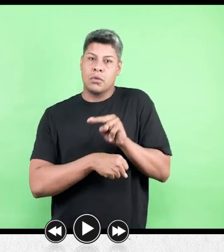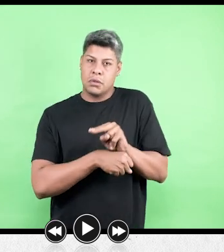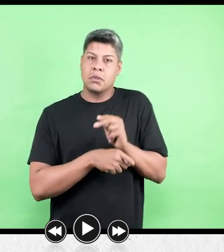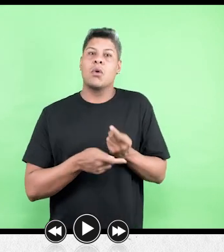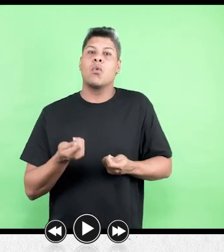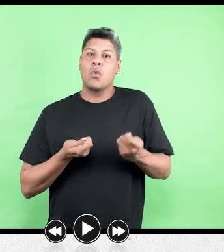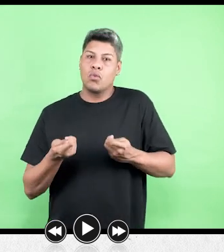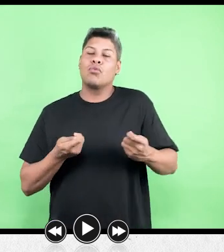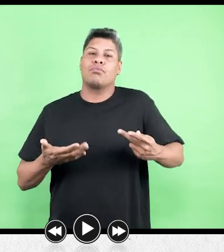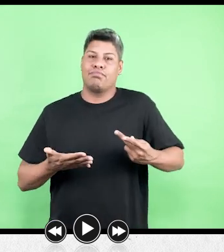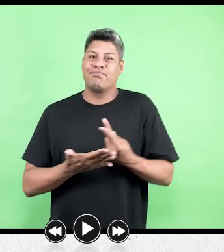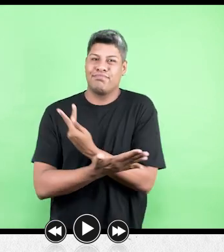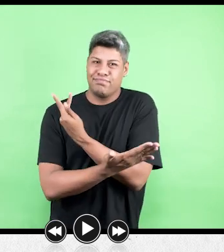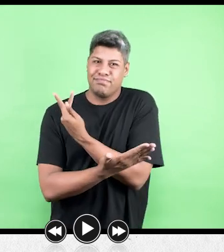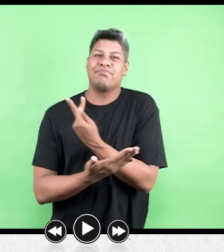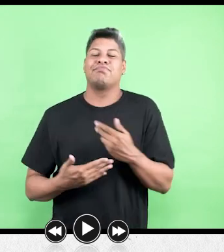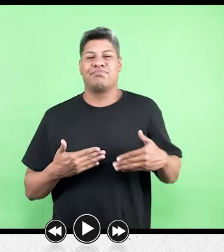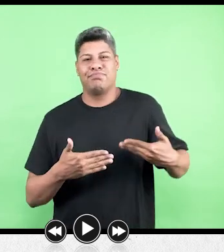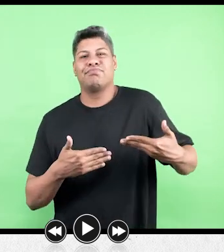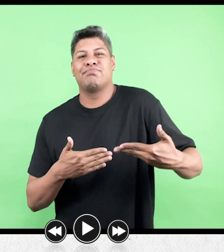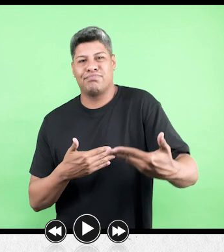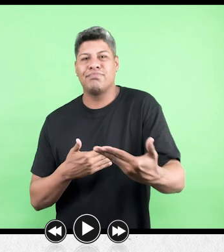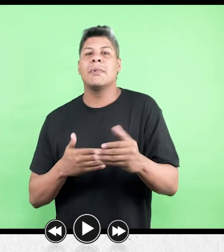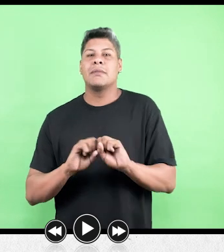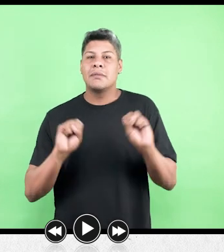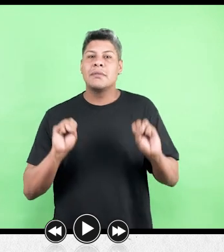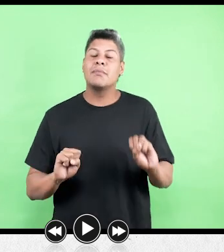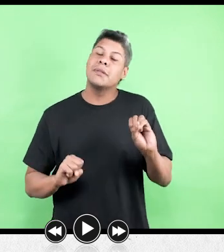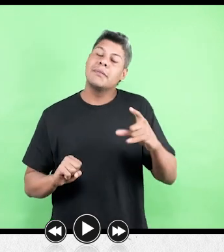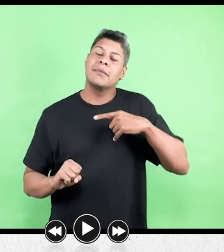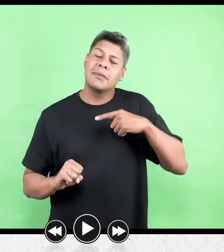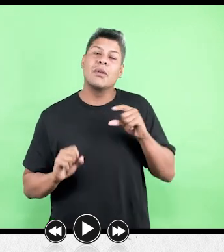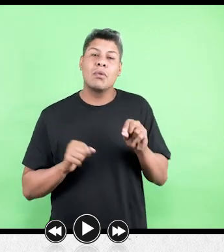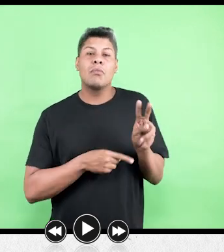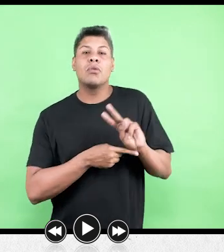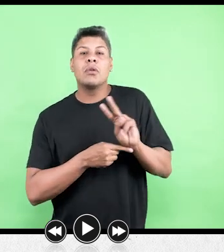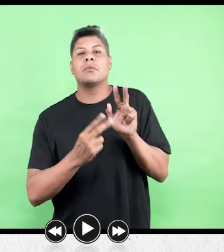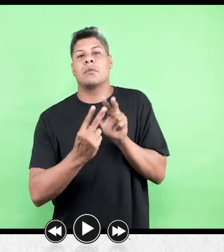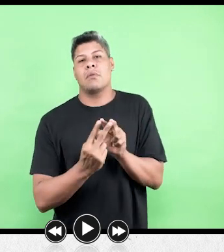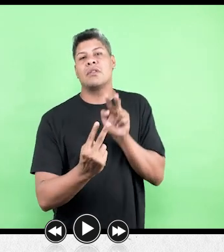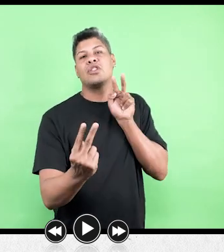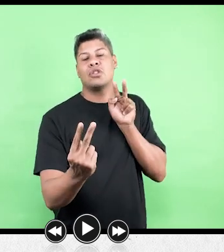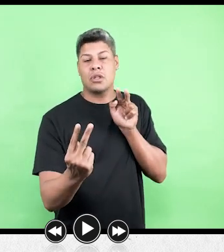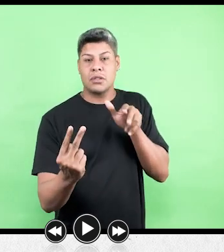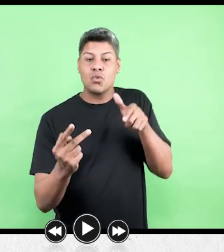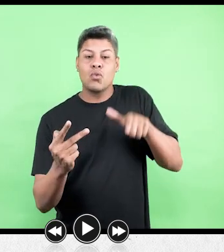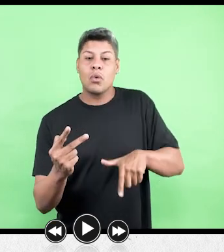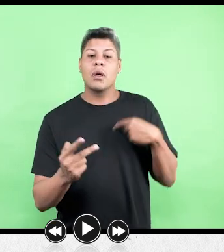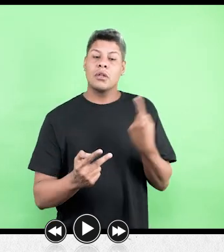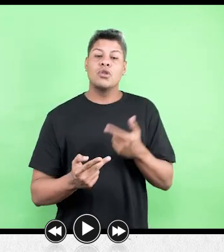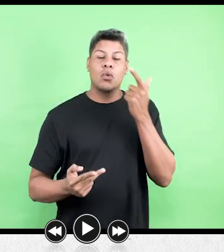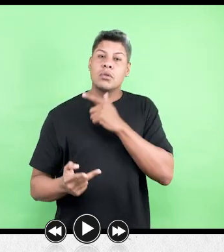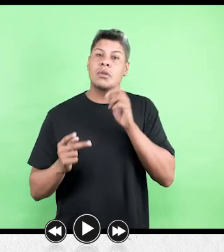controle contra golpe de ariete ao longo de todo o sistema de recalque, e se existe algum monitoramento remoto dessa unidade que a gente possa conseguir